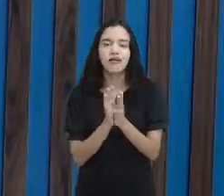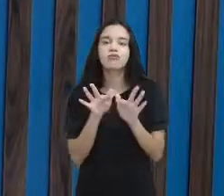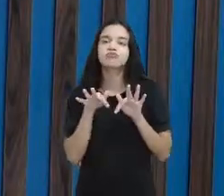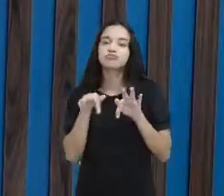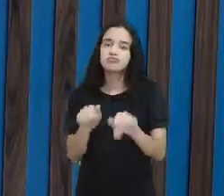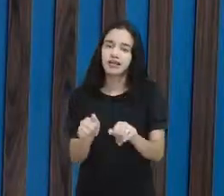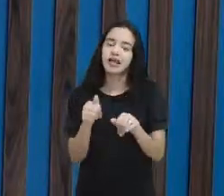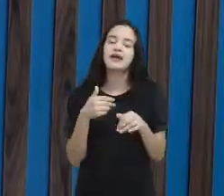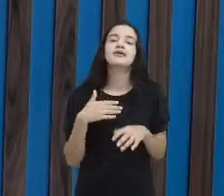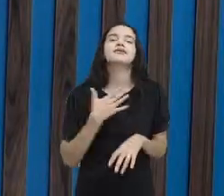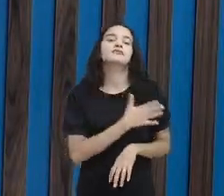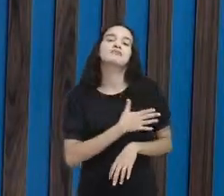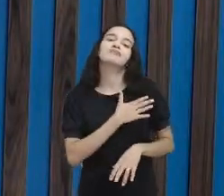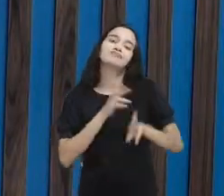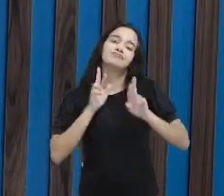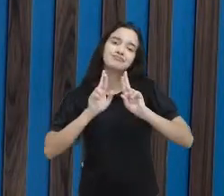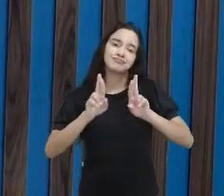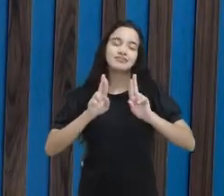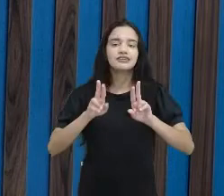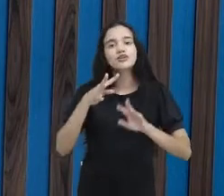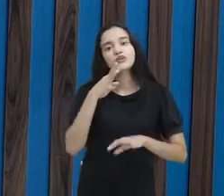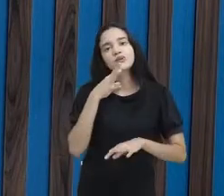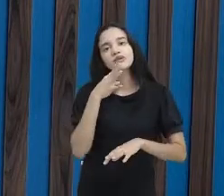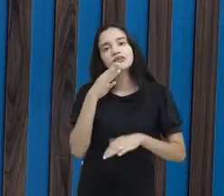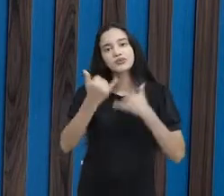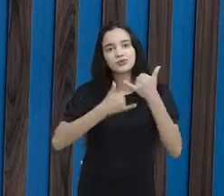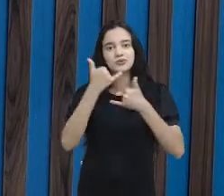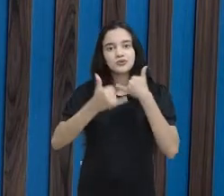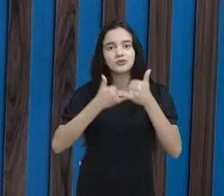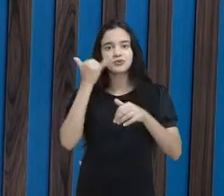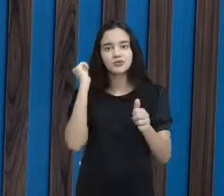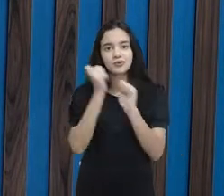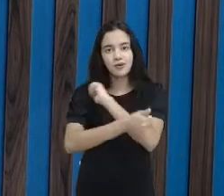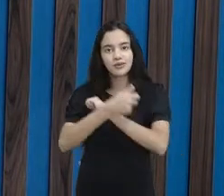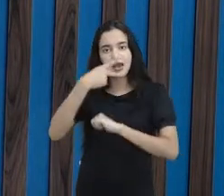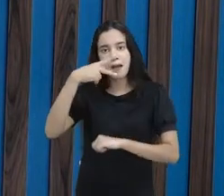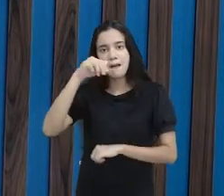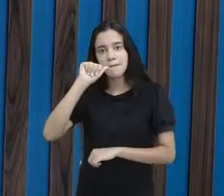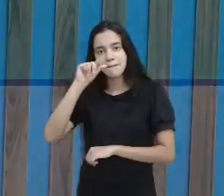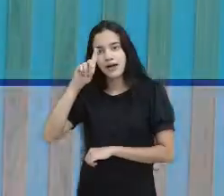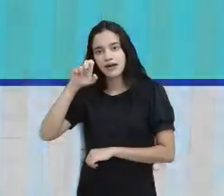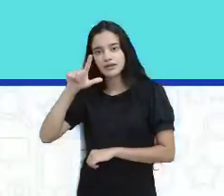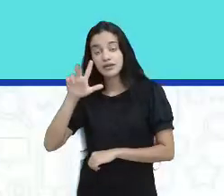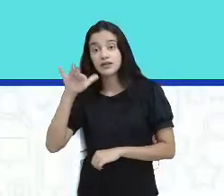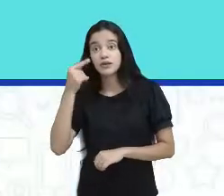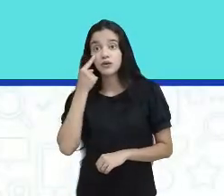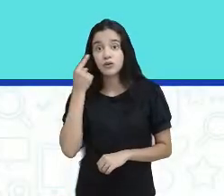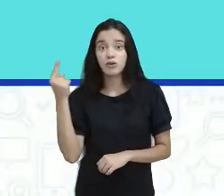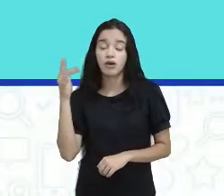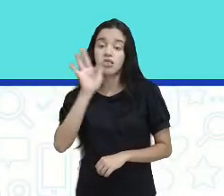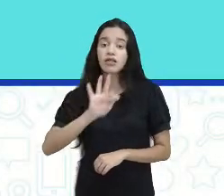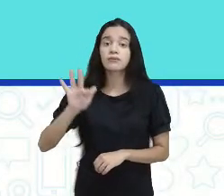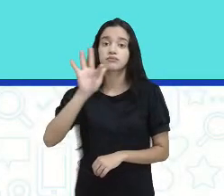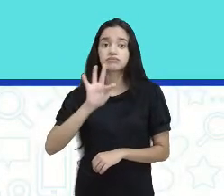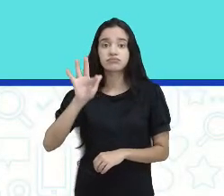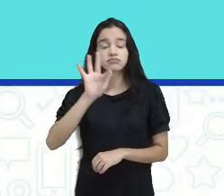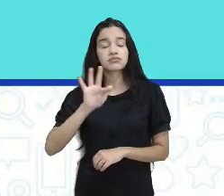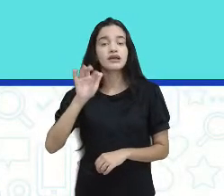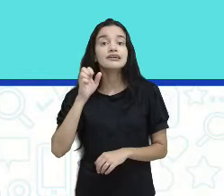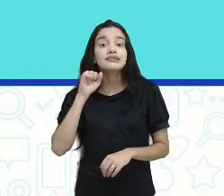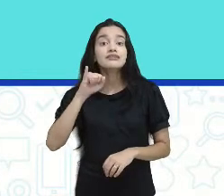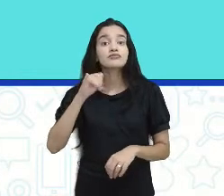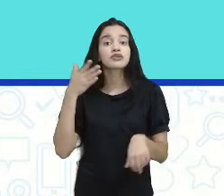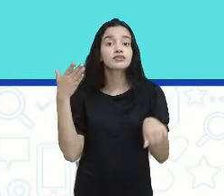vocês tenham gostado de conhecer o pádel, né? Tem aí um último QR Code, que é da Confederação Brasileira de Pádel. Então, se